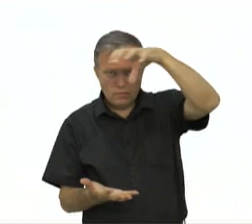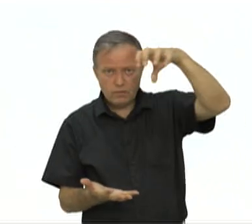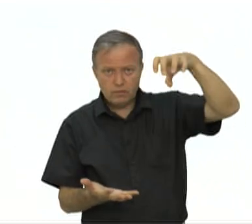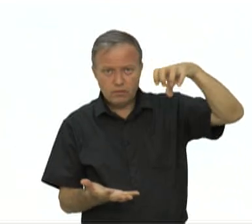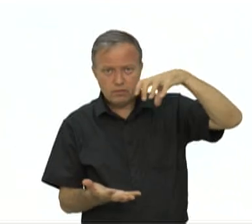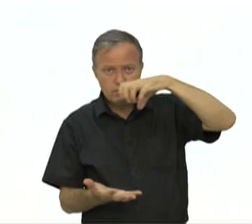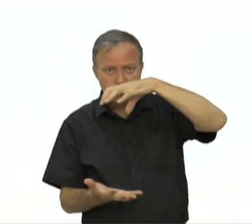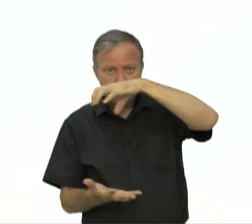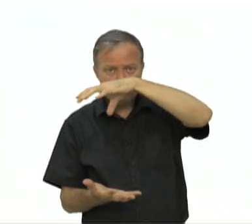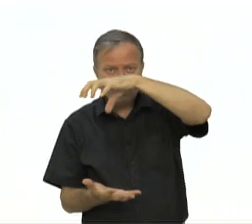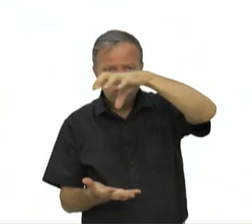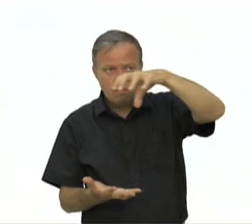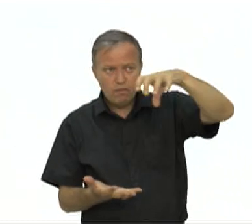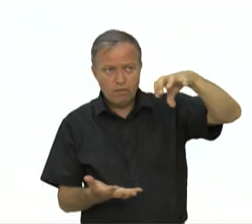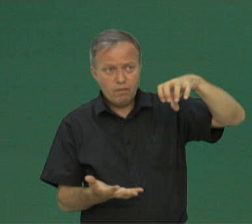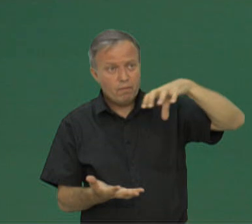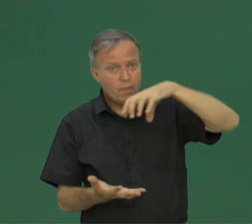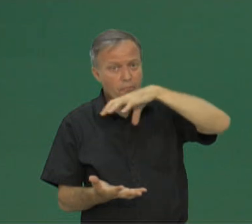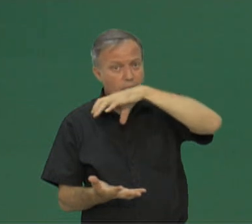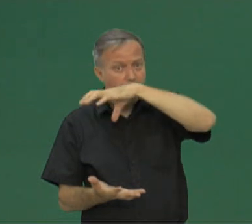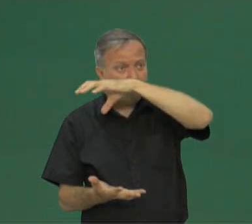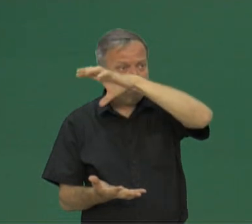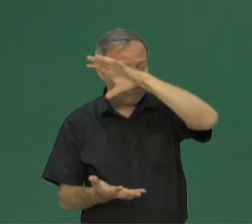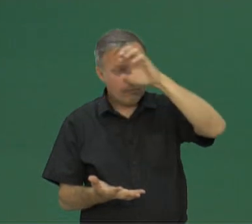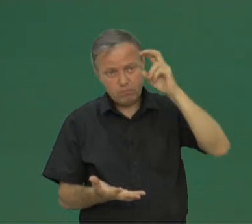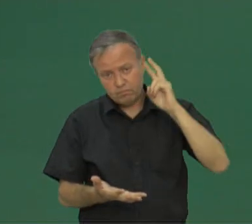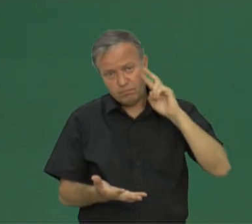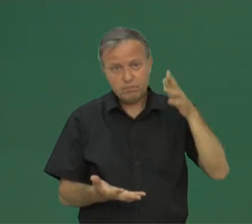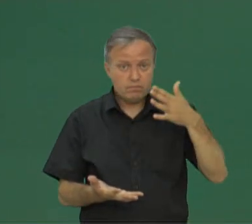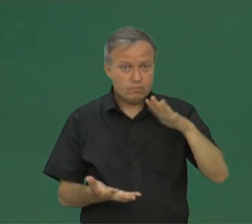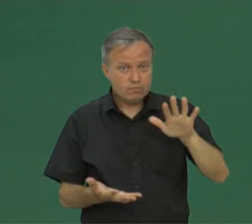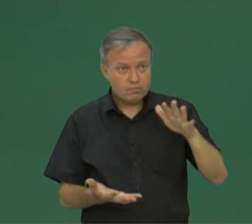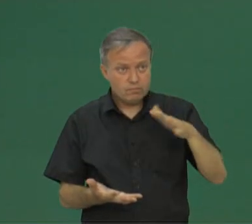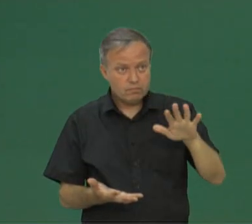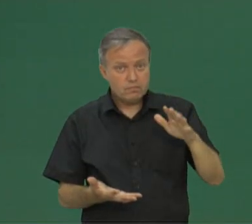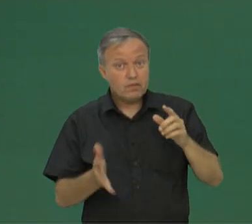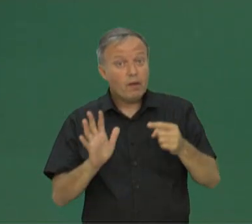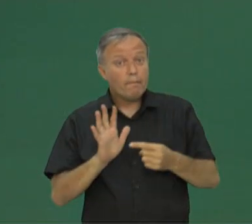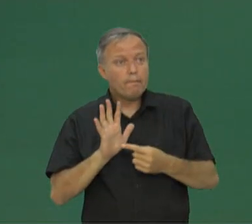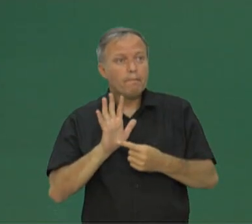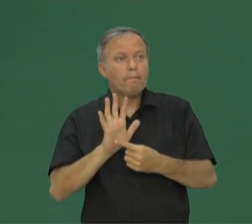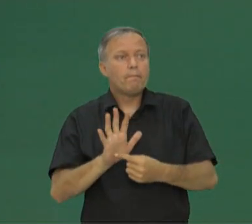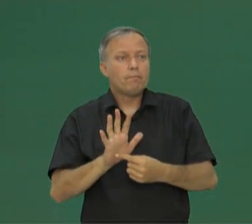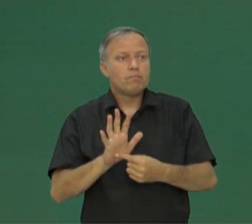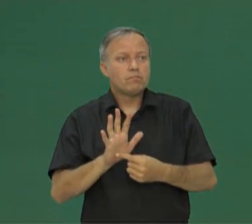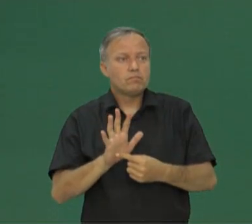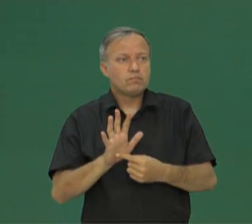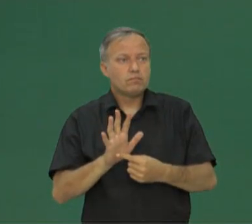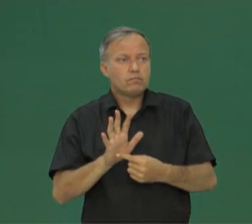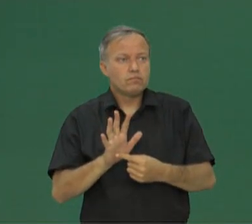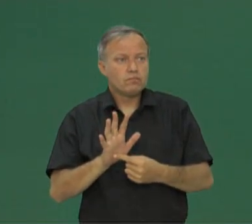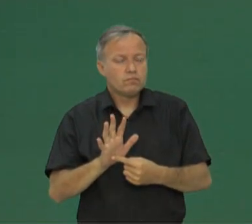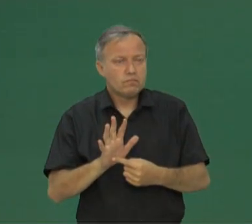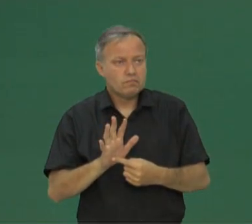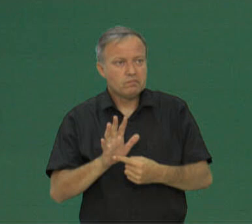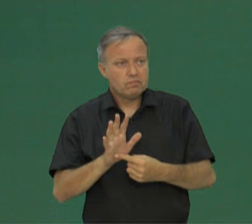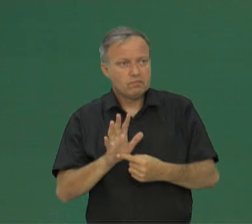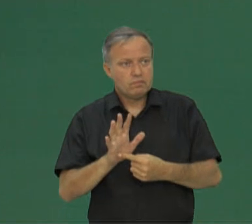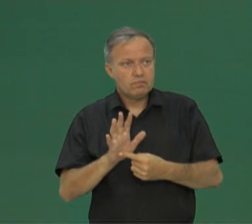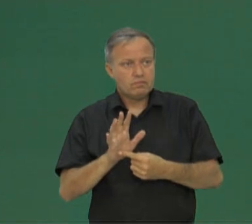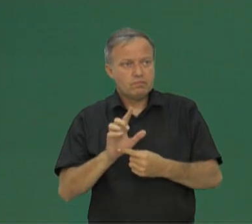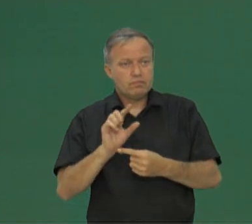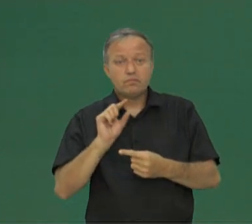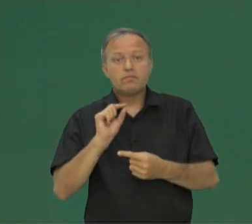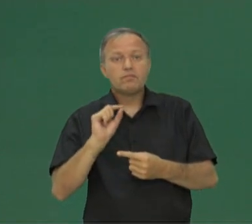meditativa. Isso quer dizer o quê? Quer dizer mais ou menos o que o artista quis com esta performance, que esta aqui é